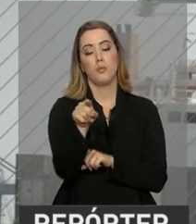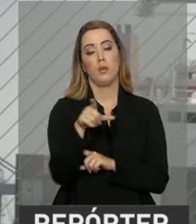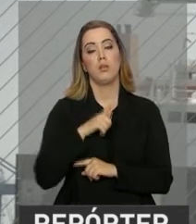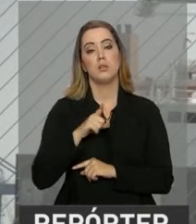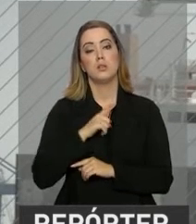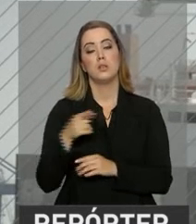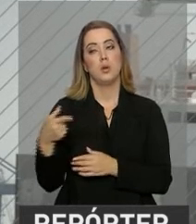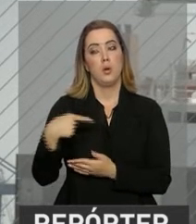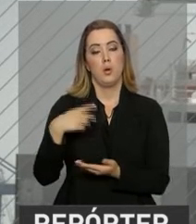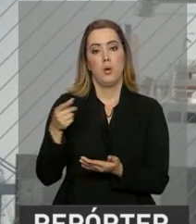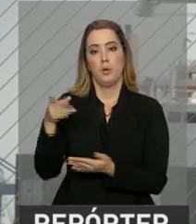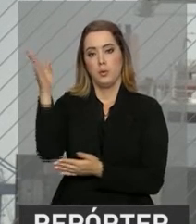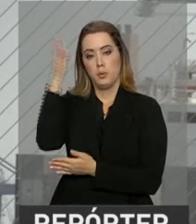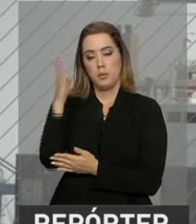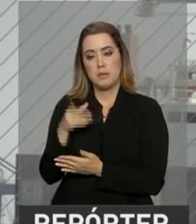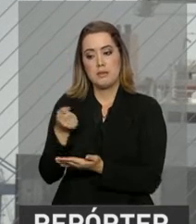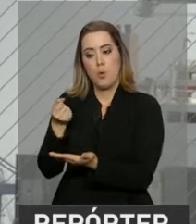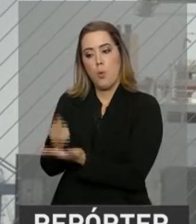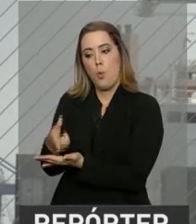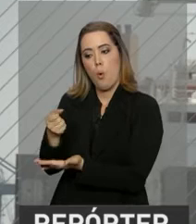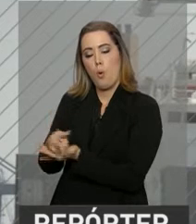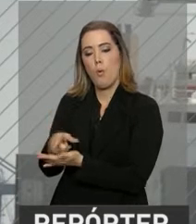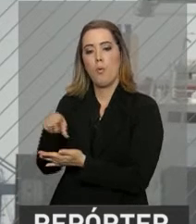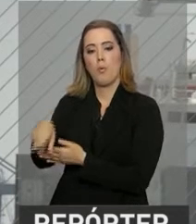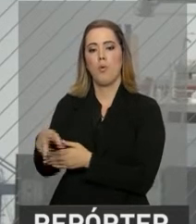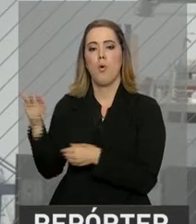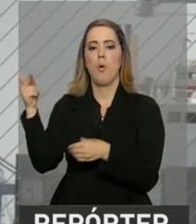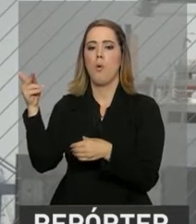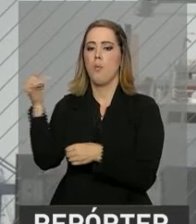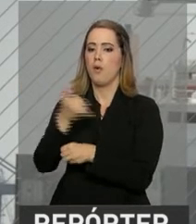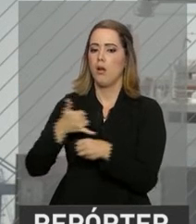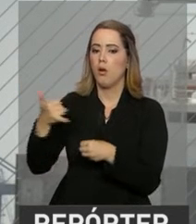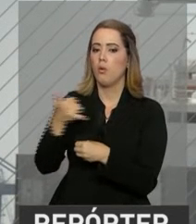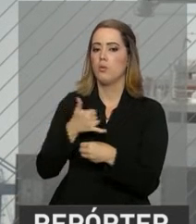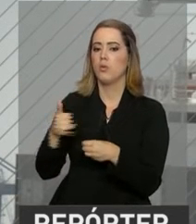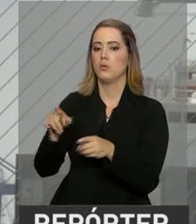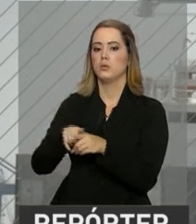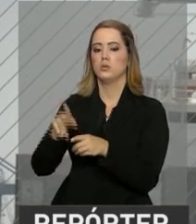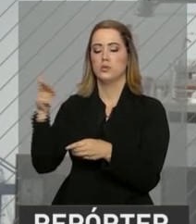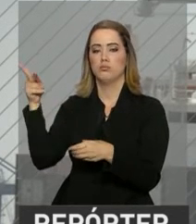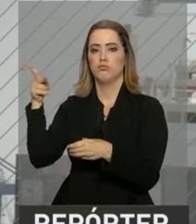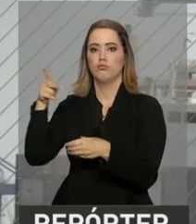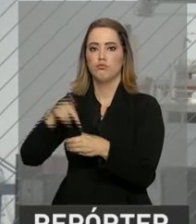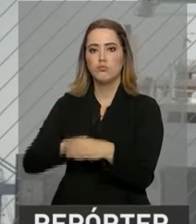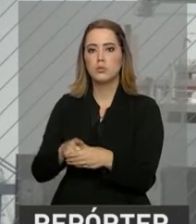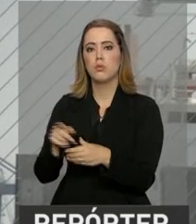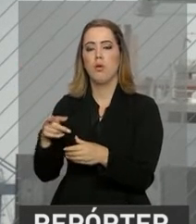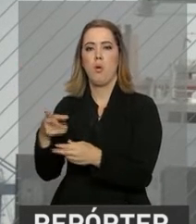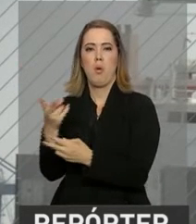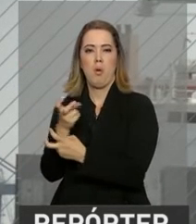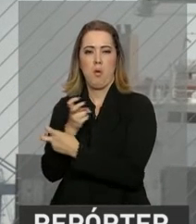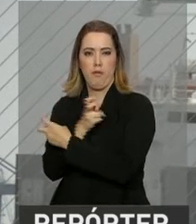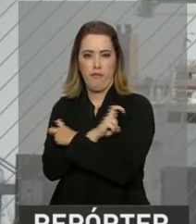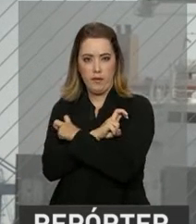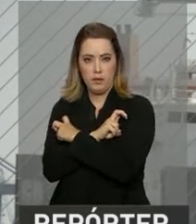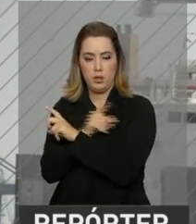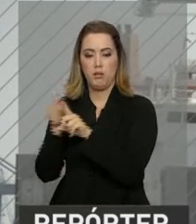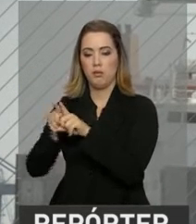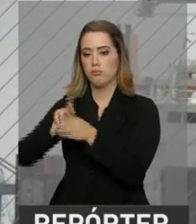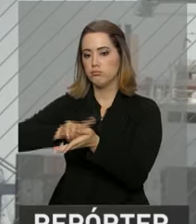estados unidos o óleo diesel derivados de petróleo inseticidas peças de aviões e helicópteros